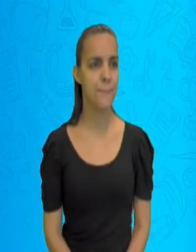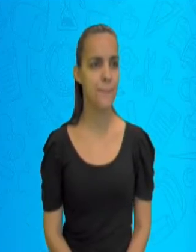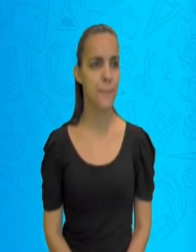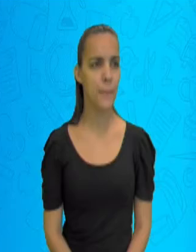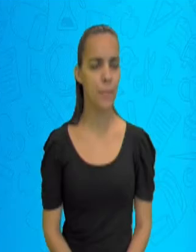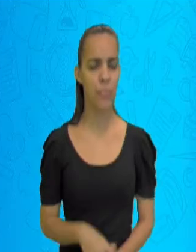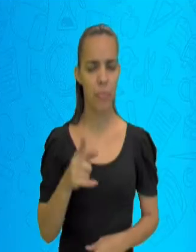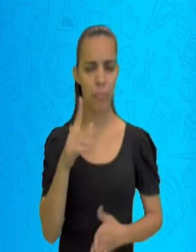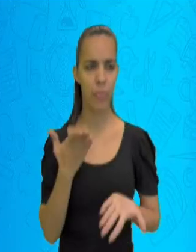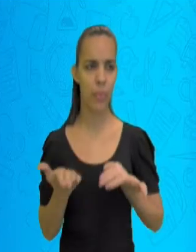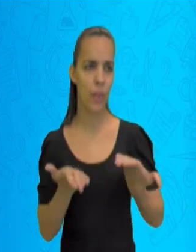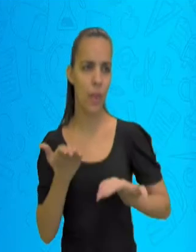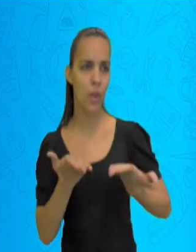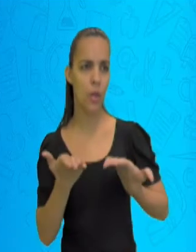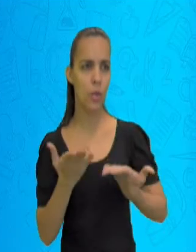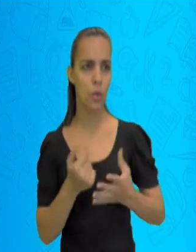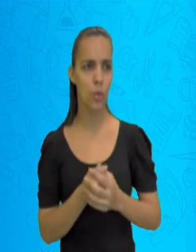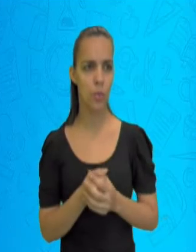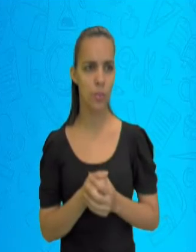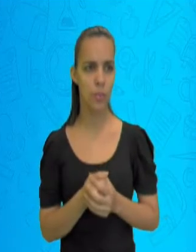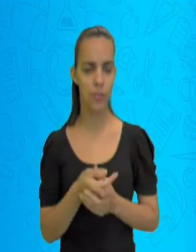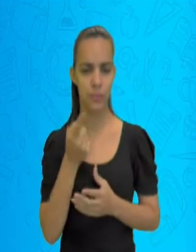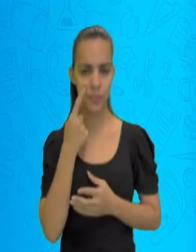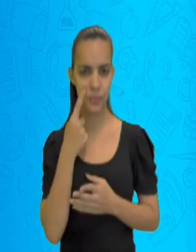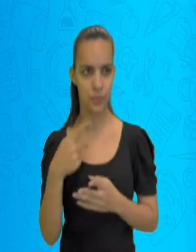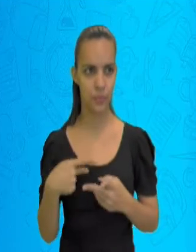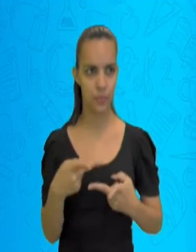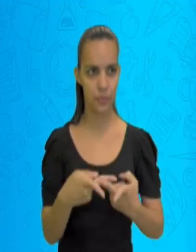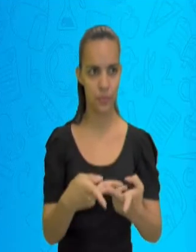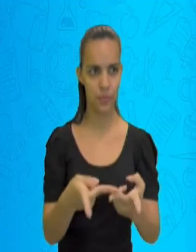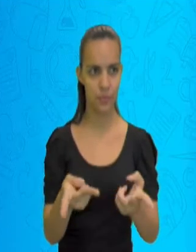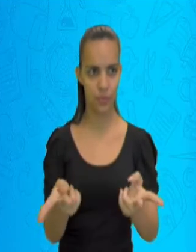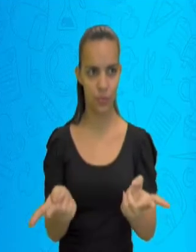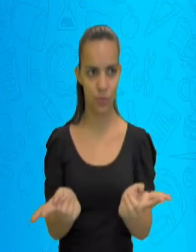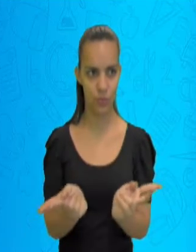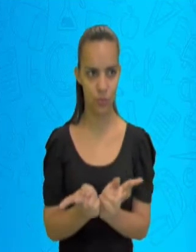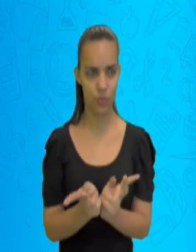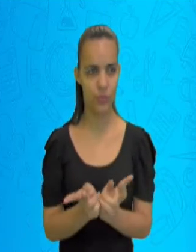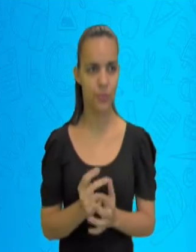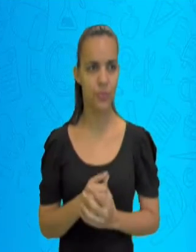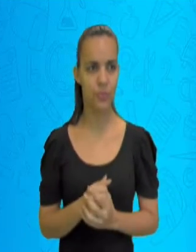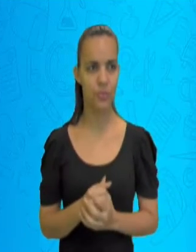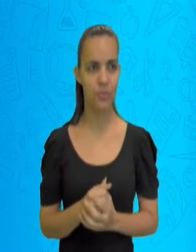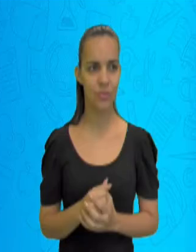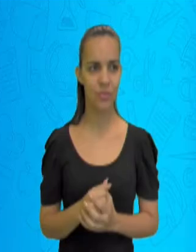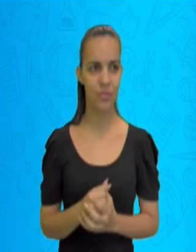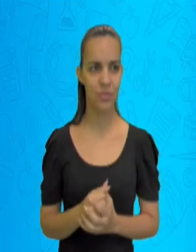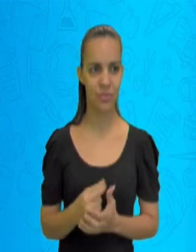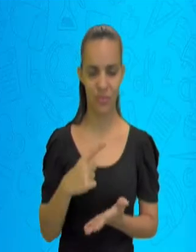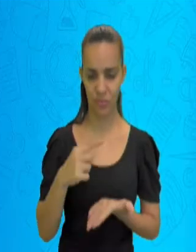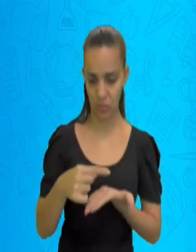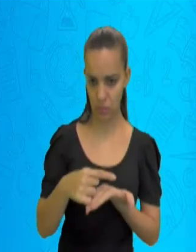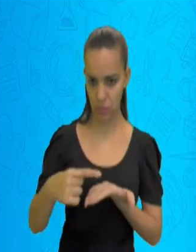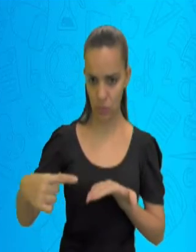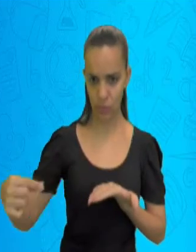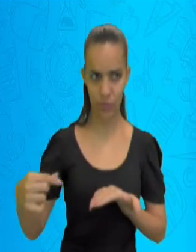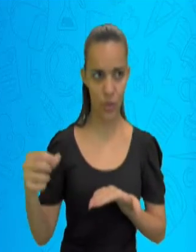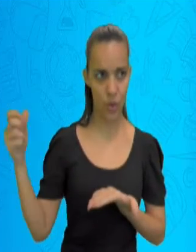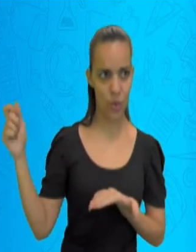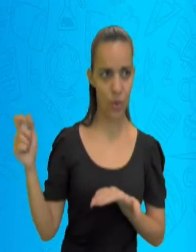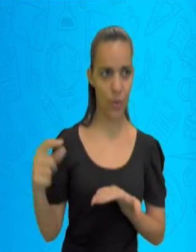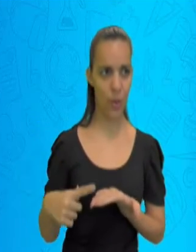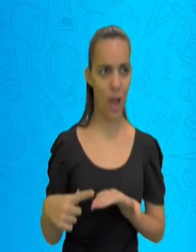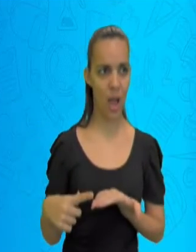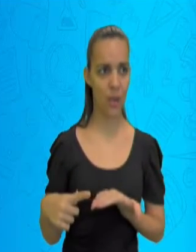Comparando, observando o átomo num total, o raio da eletrosfera é